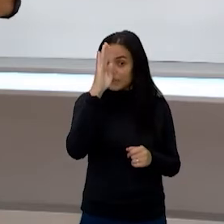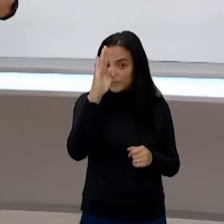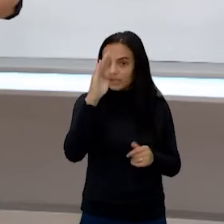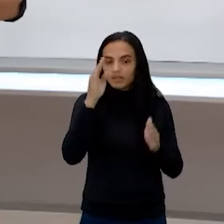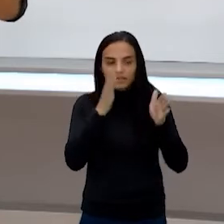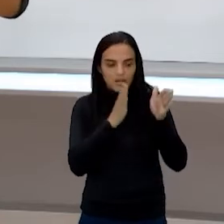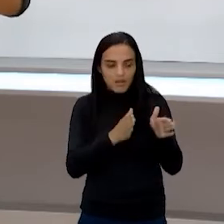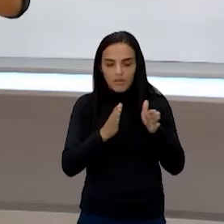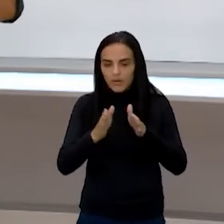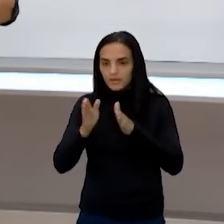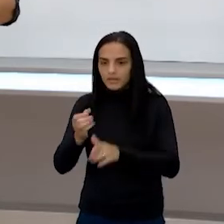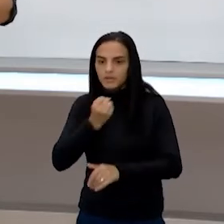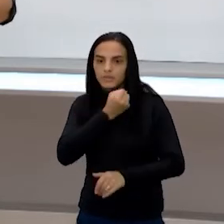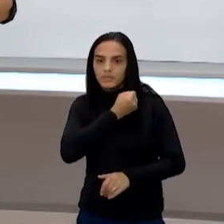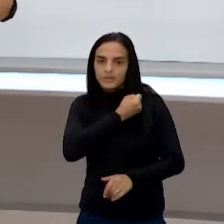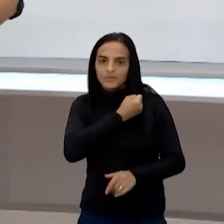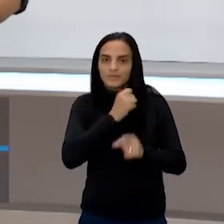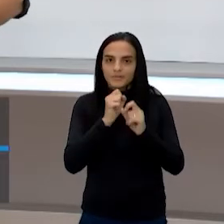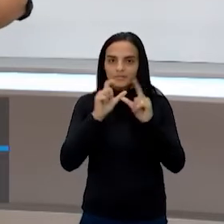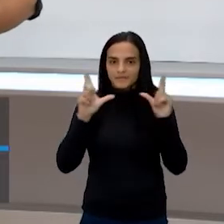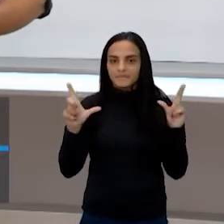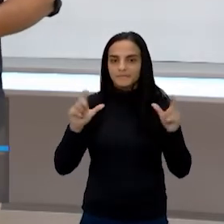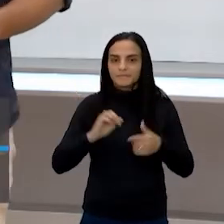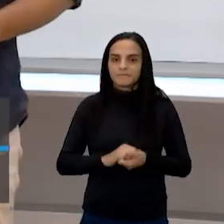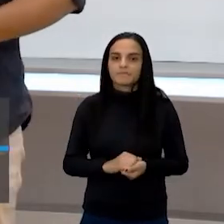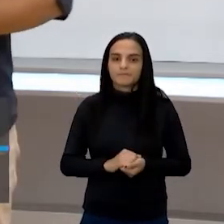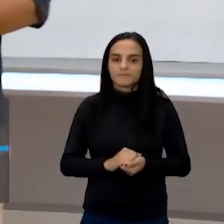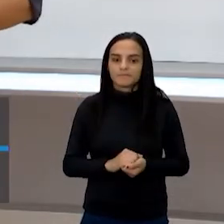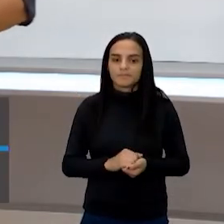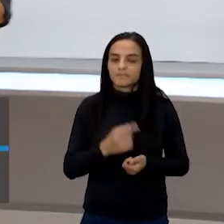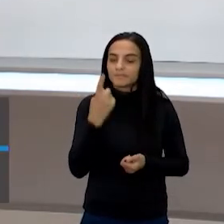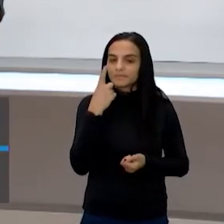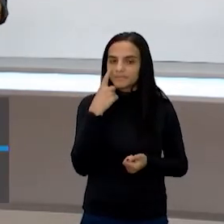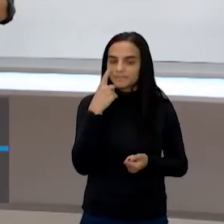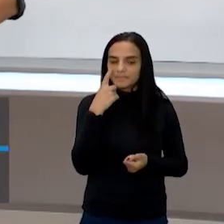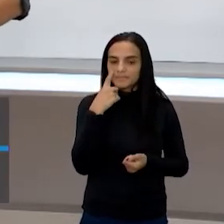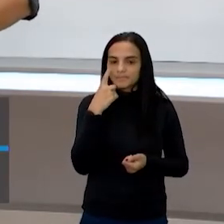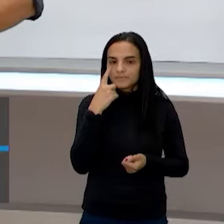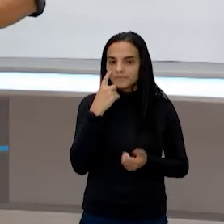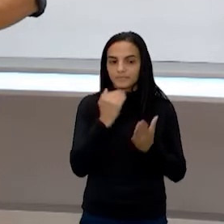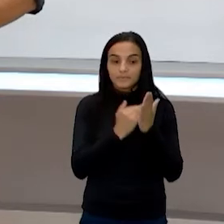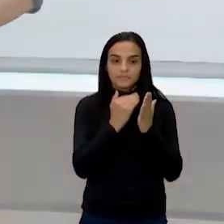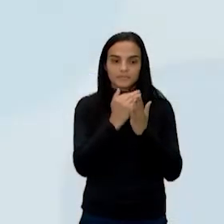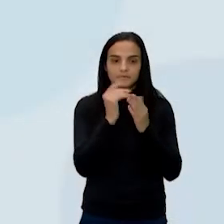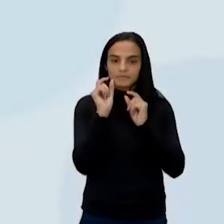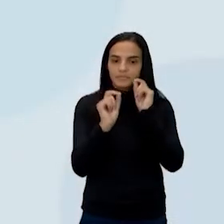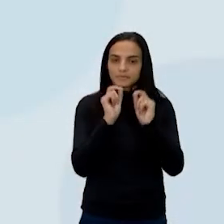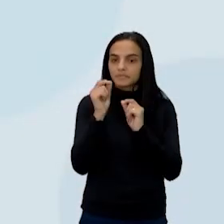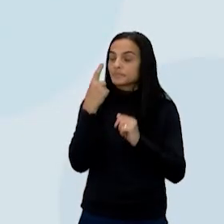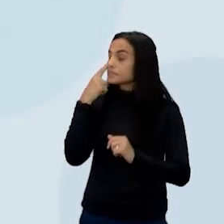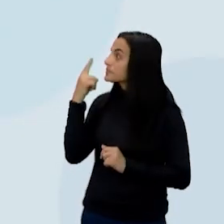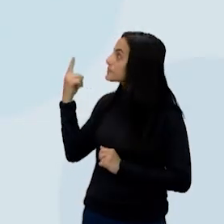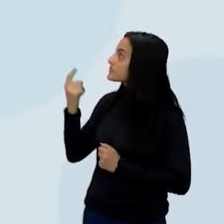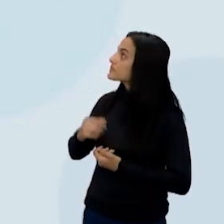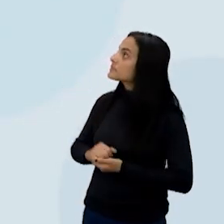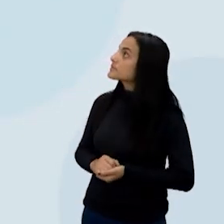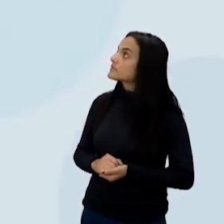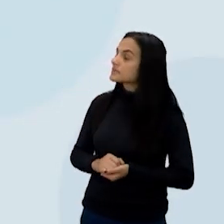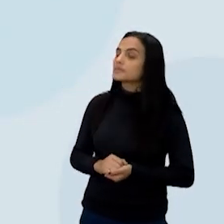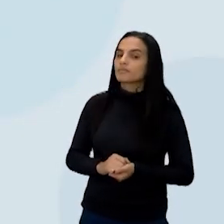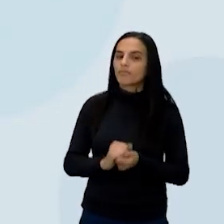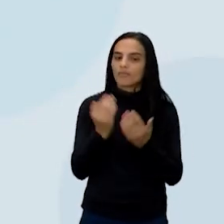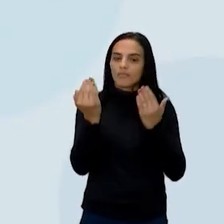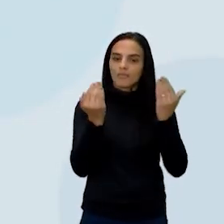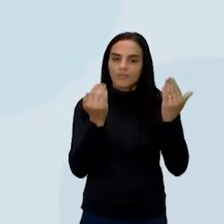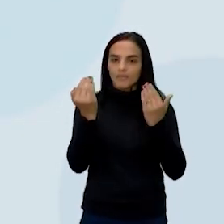valores aparecem. Beleza? Vamos dar uma olhadinha na tela aí, vamos ver o que tem mais pra gente aí, ó. Ó, quando